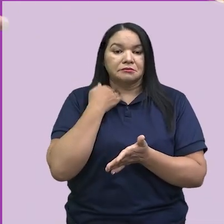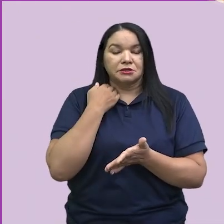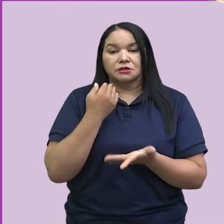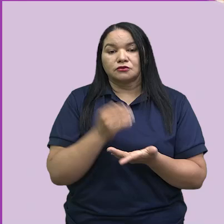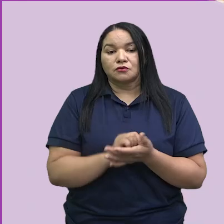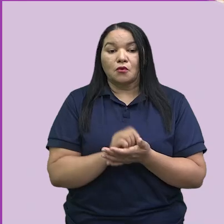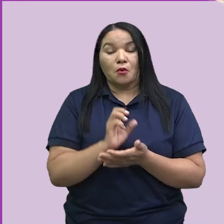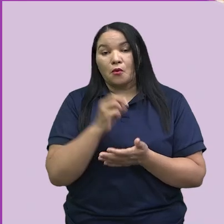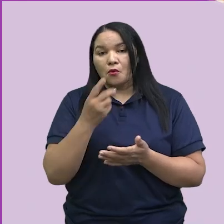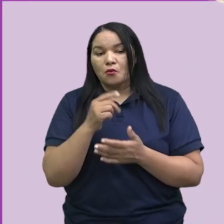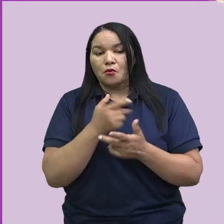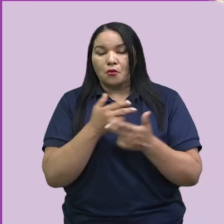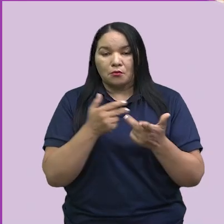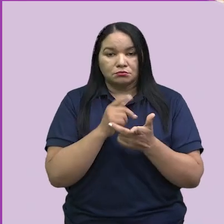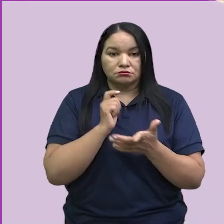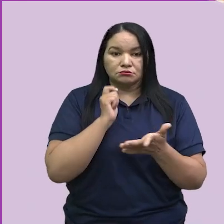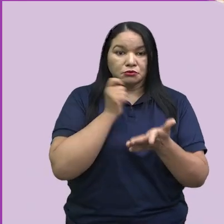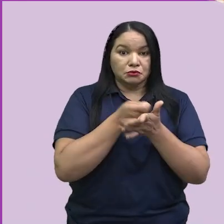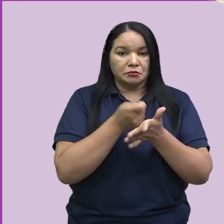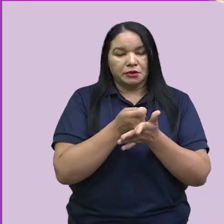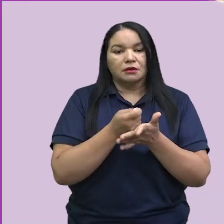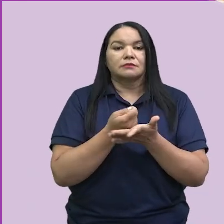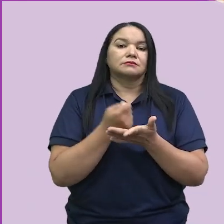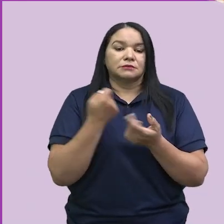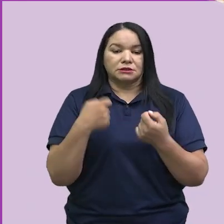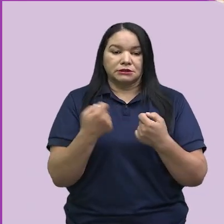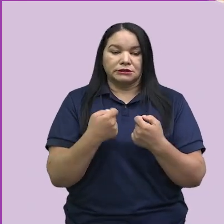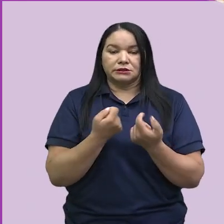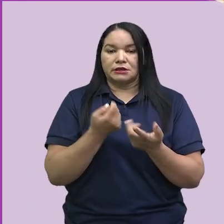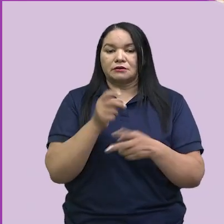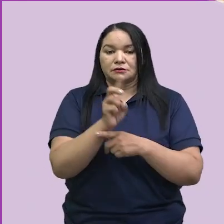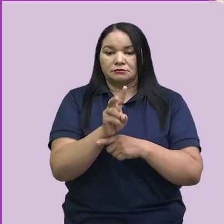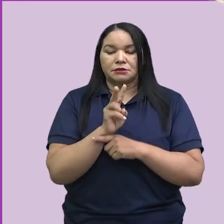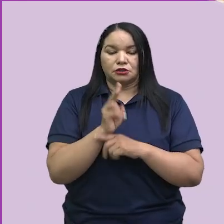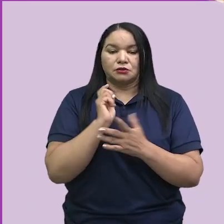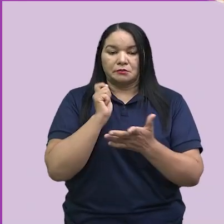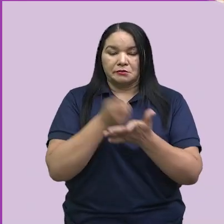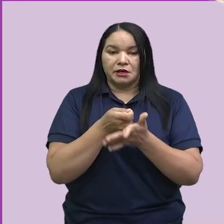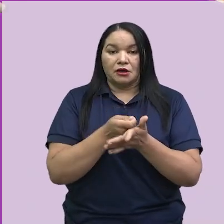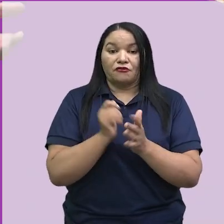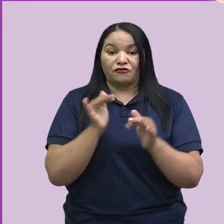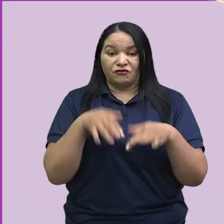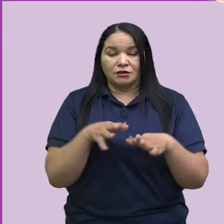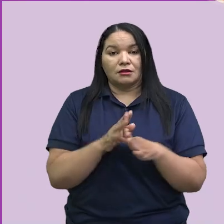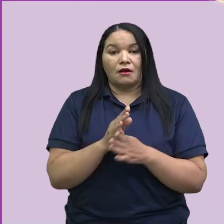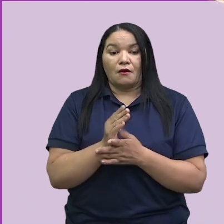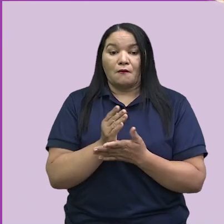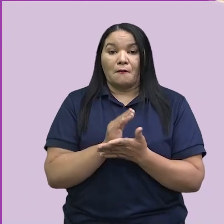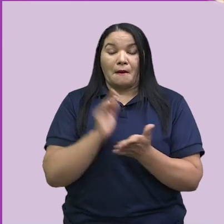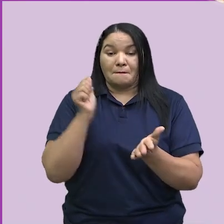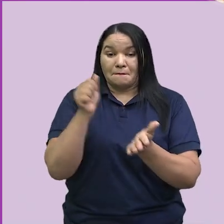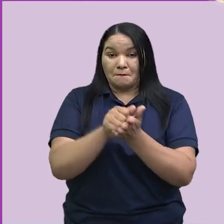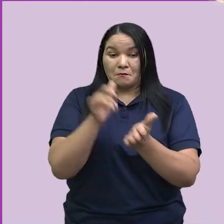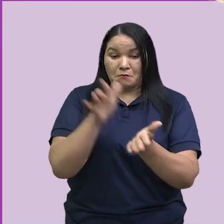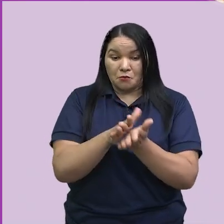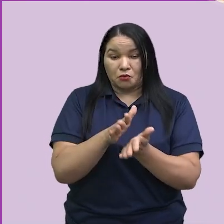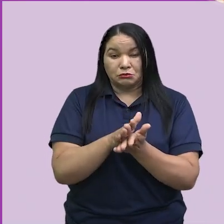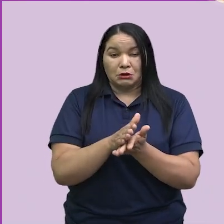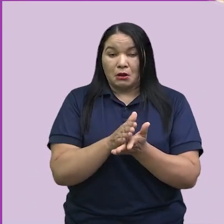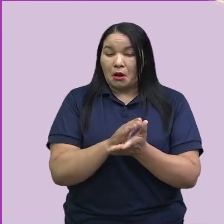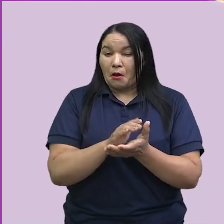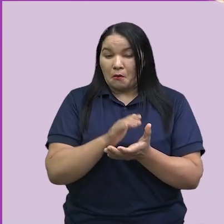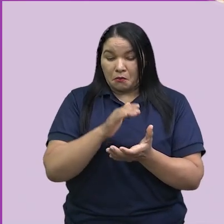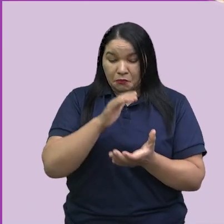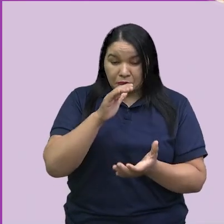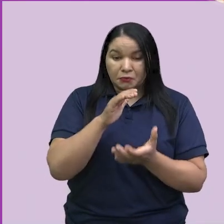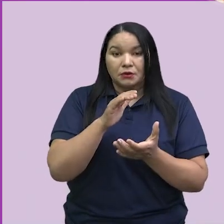coisa supérflua, faça isso, pague no prazo, porque senão a multa que você vai pagar no final é muito grande e aí vai se tornar uma bola